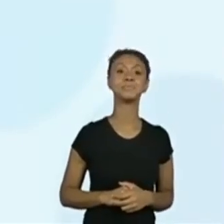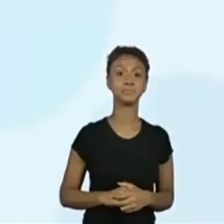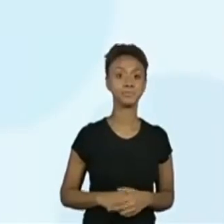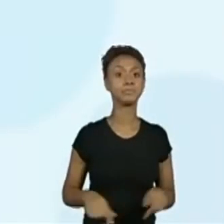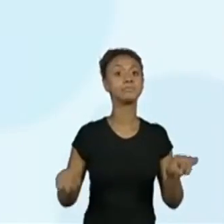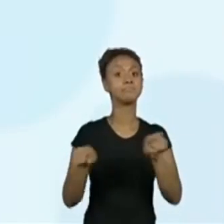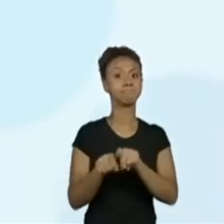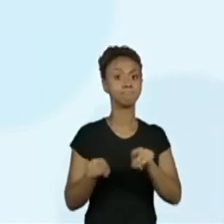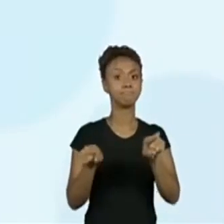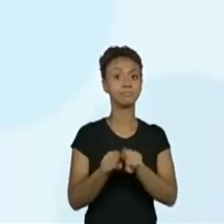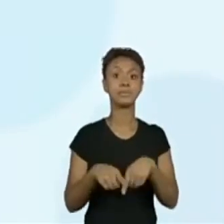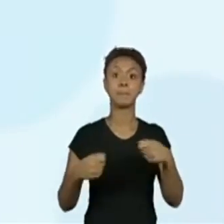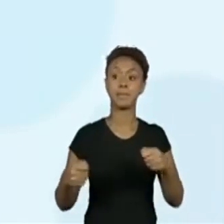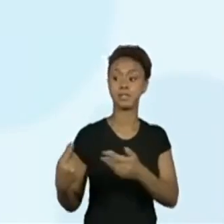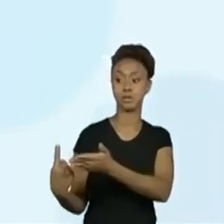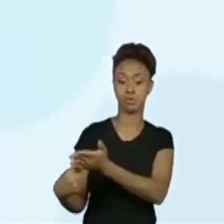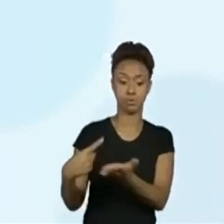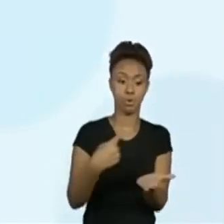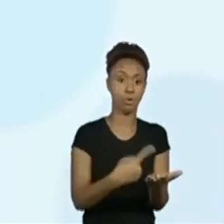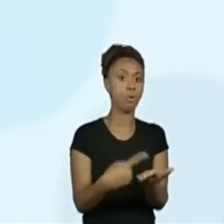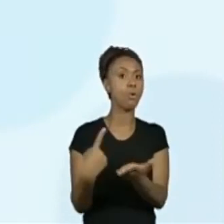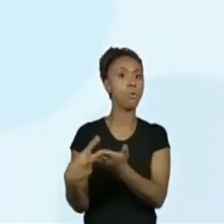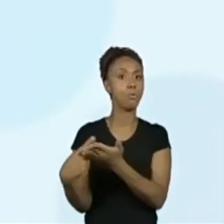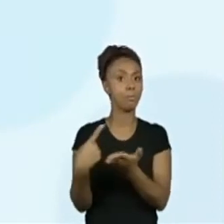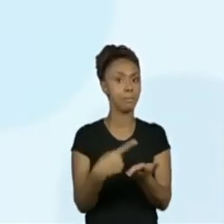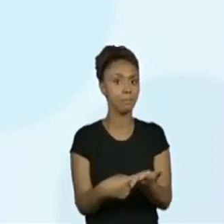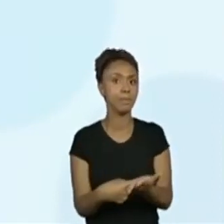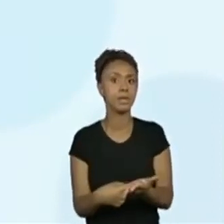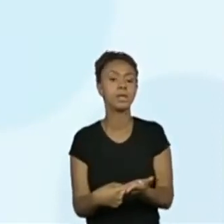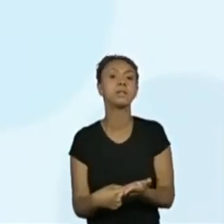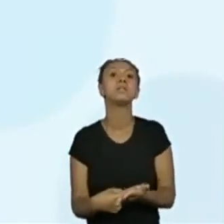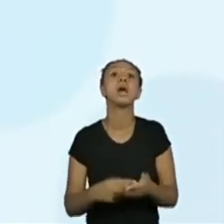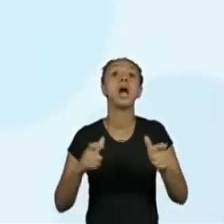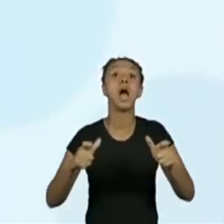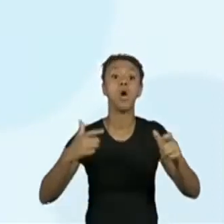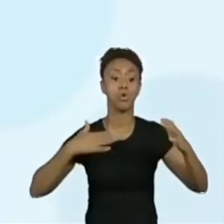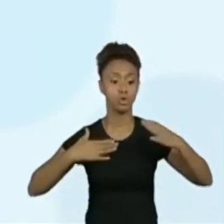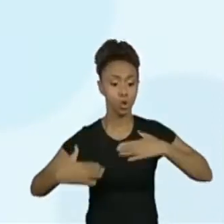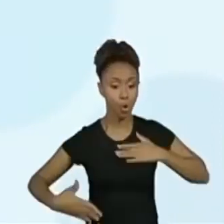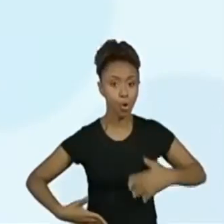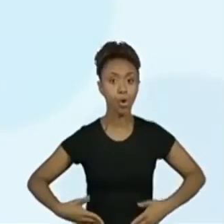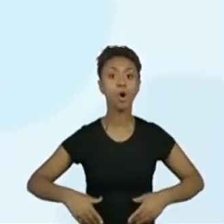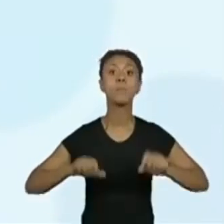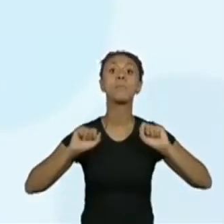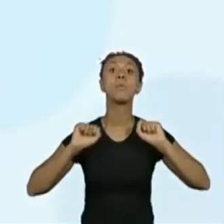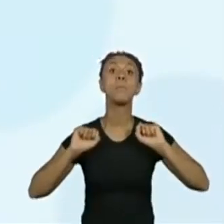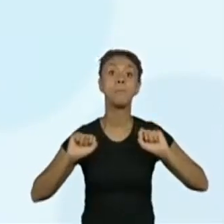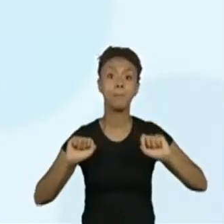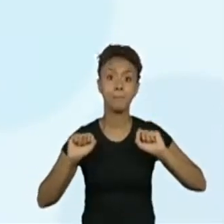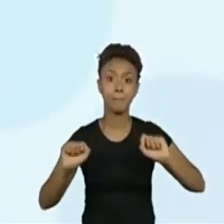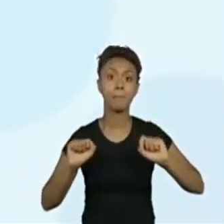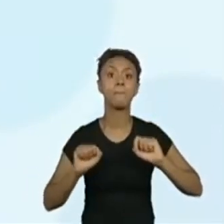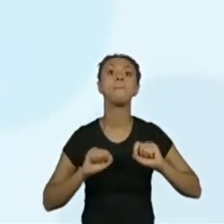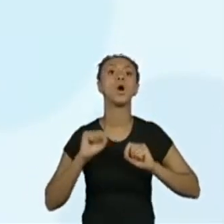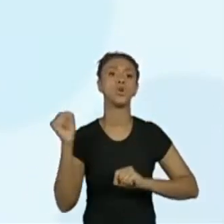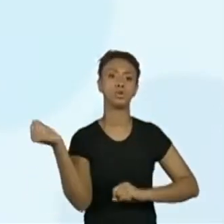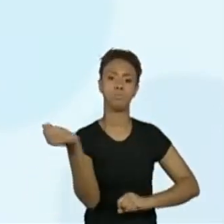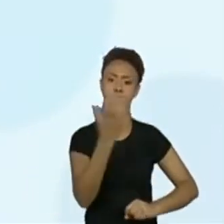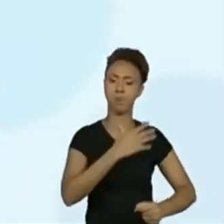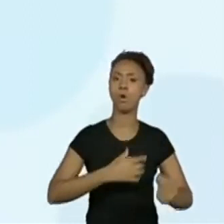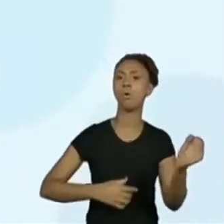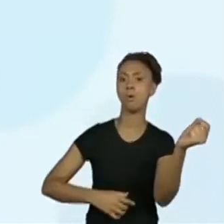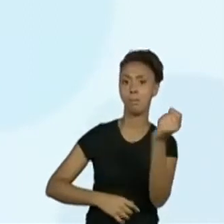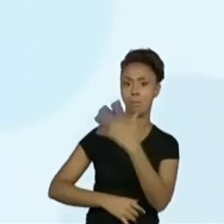Deve-se chegar a um acordo sobre quais partes do corpo são frias, ou